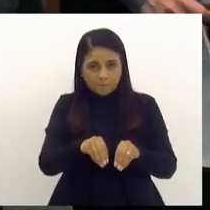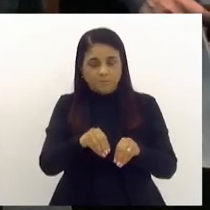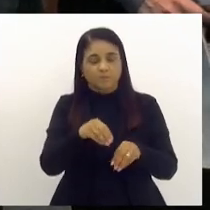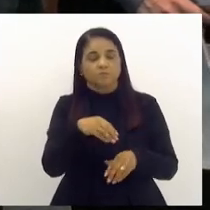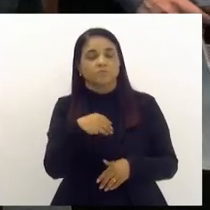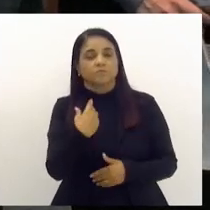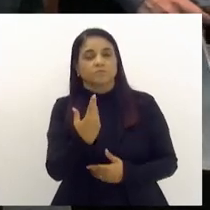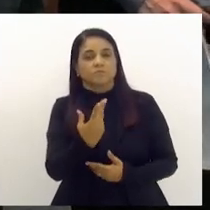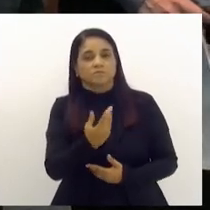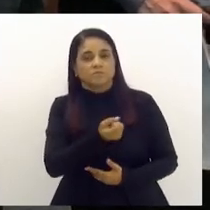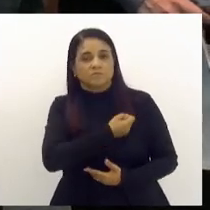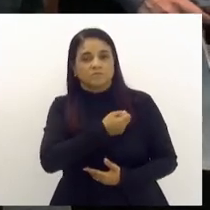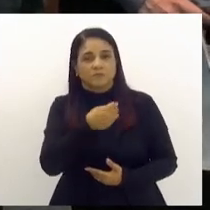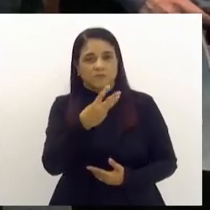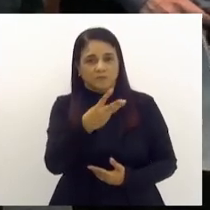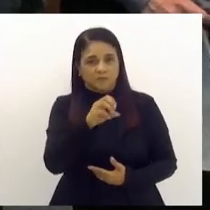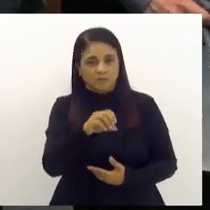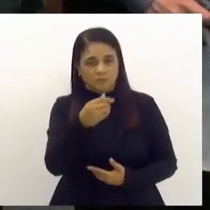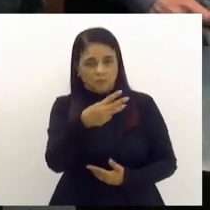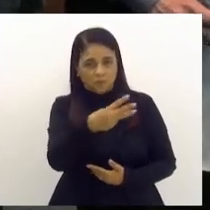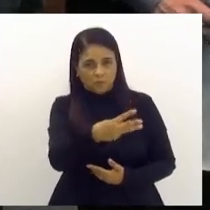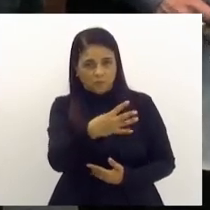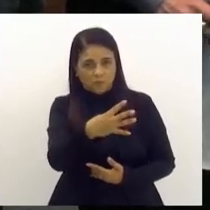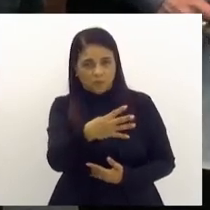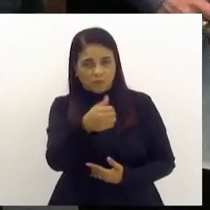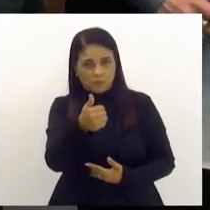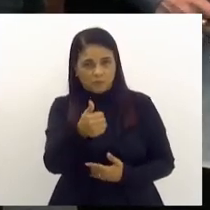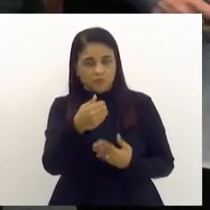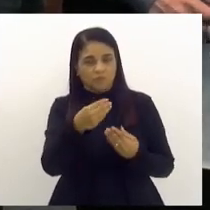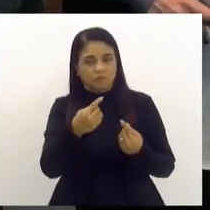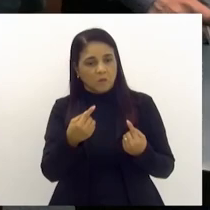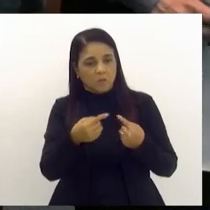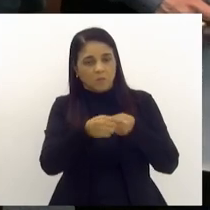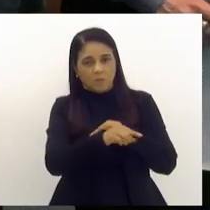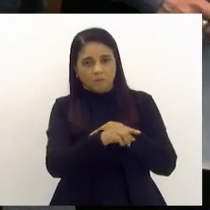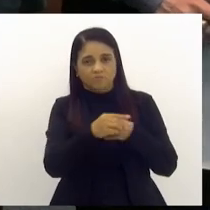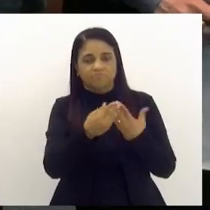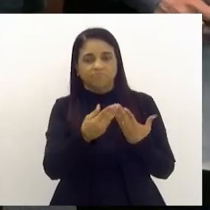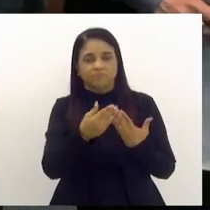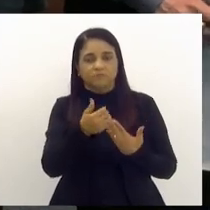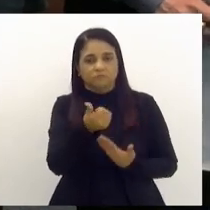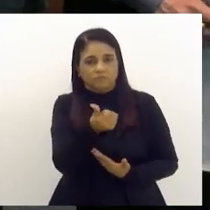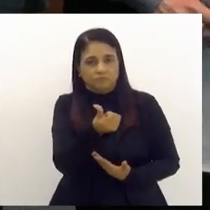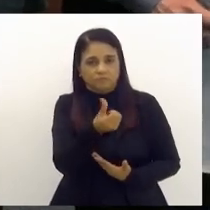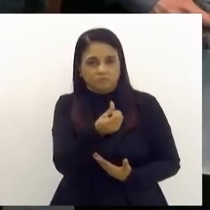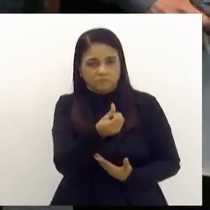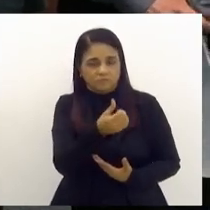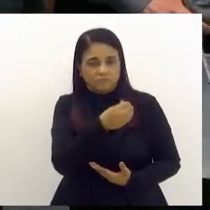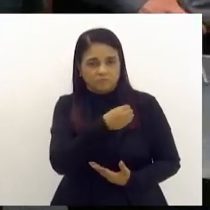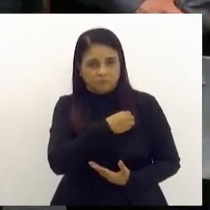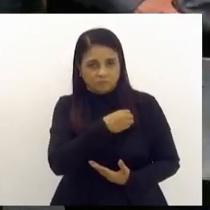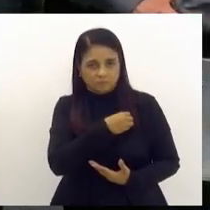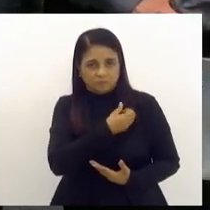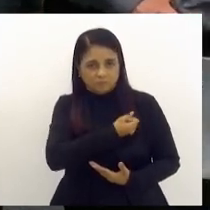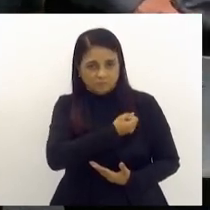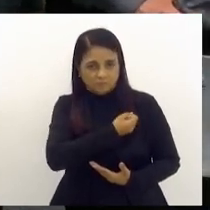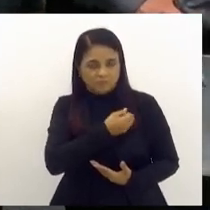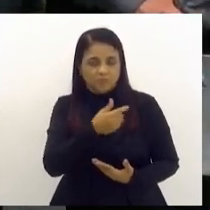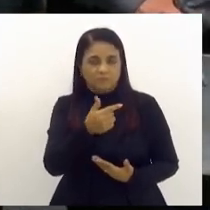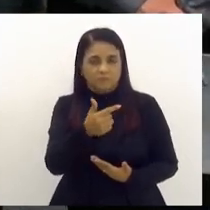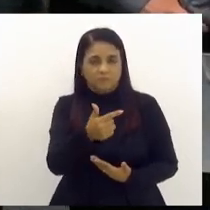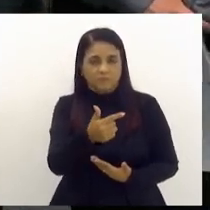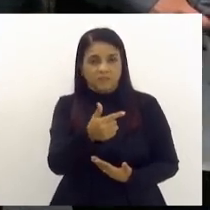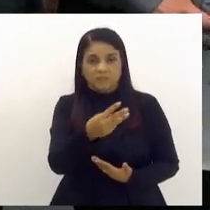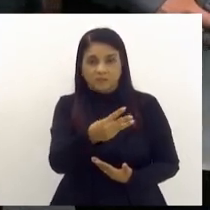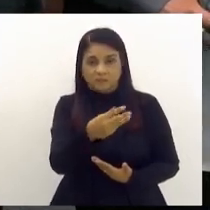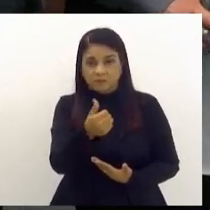emendas números 30 e 41 pela rejeição da emenda número 16. Números 31 e